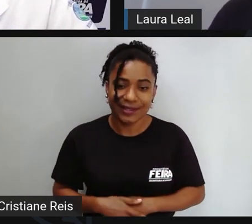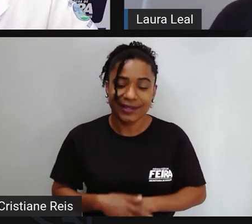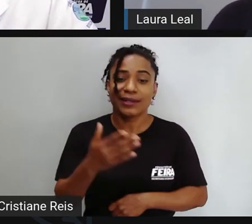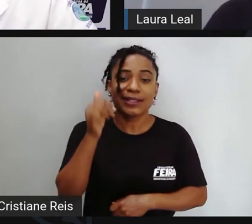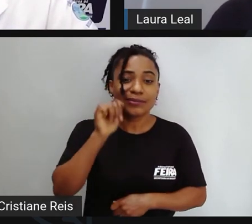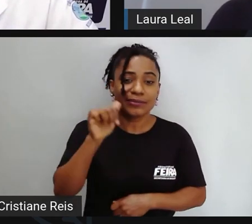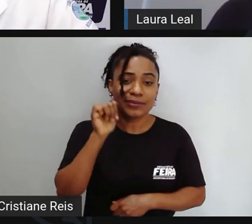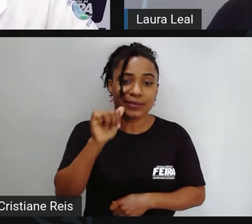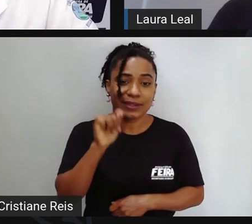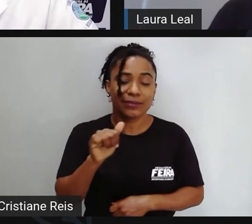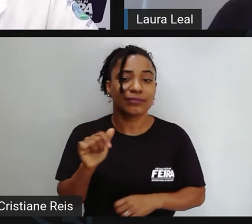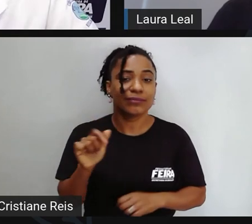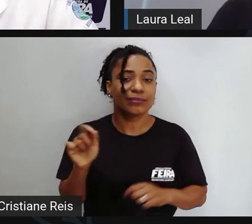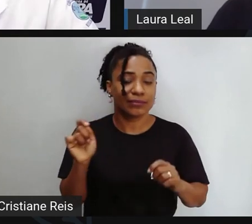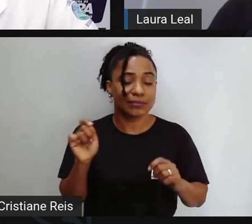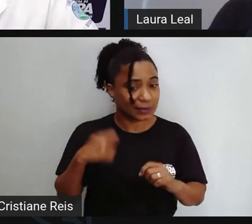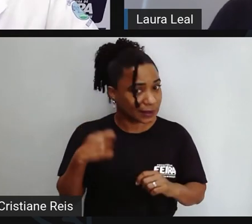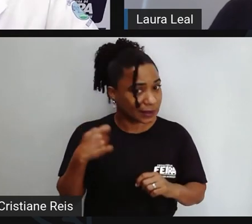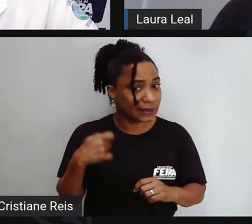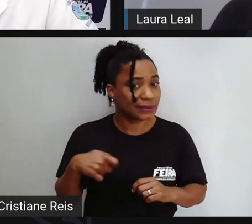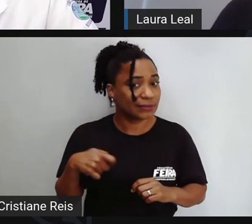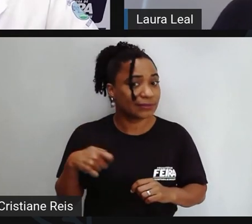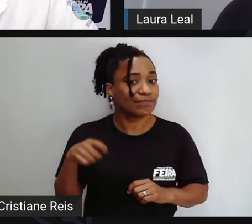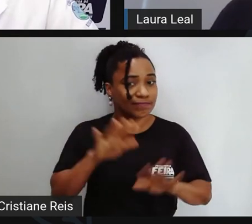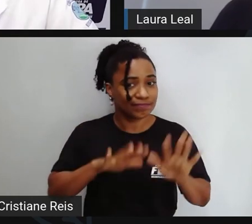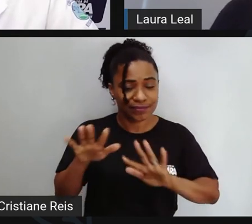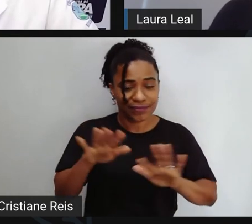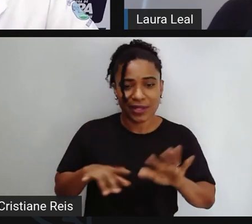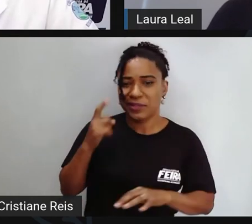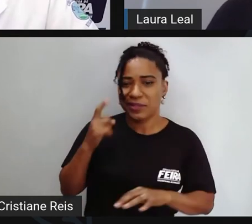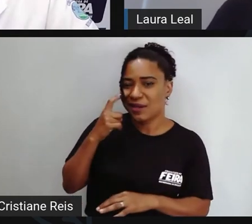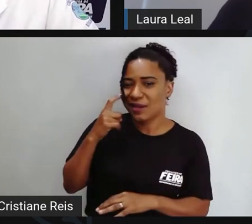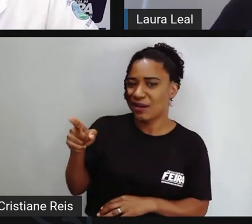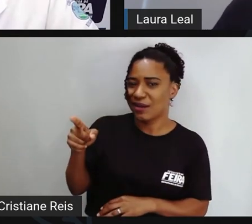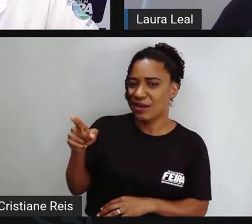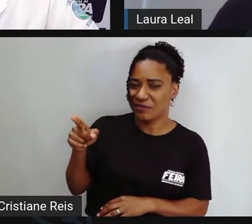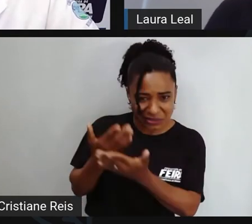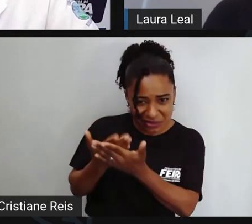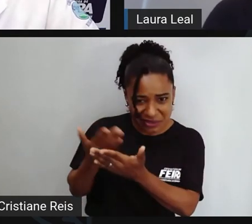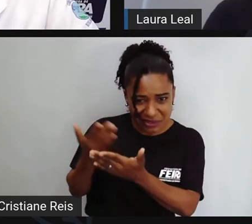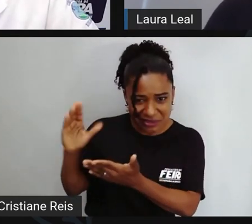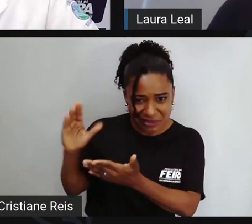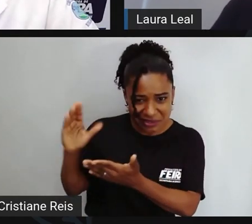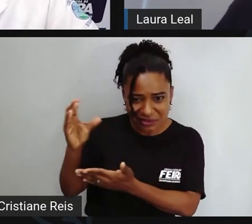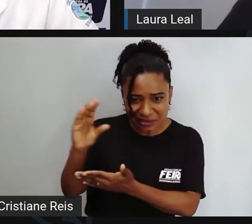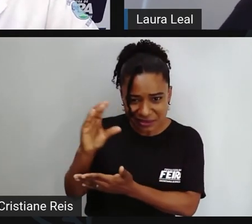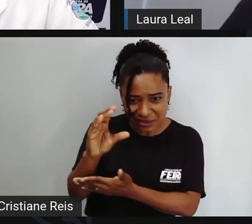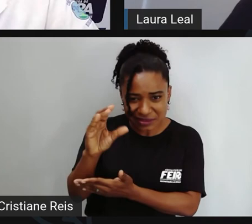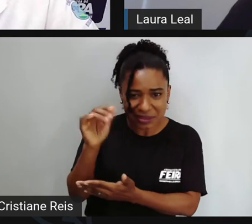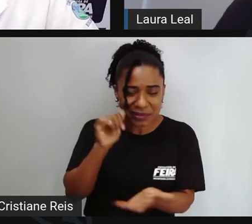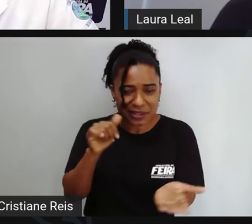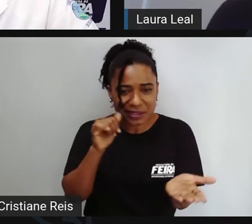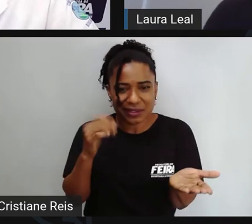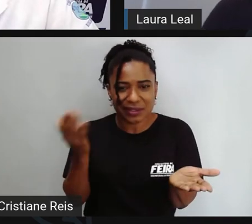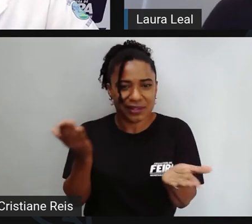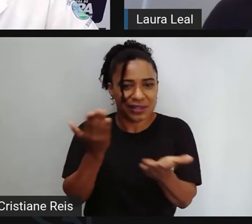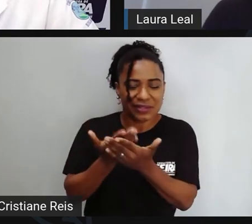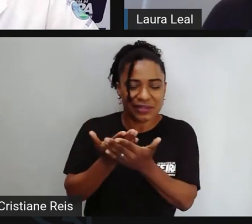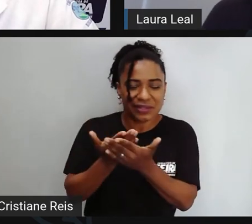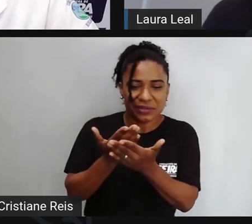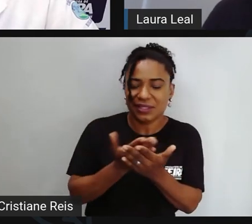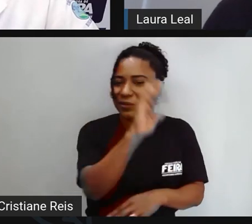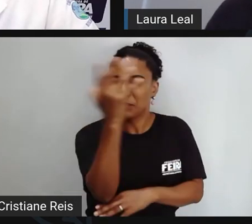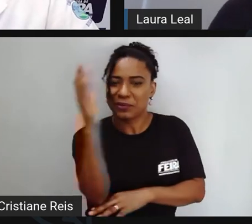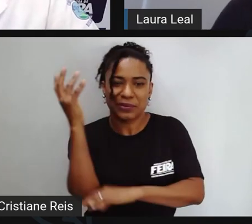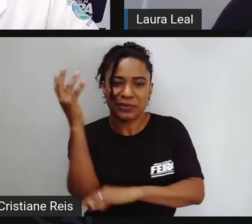vão ter que prestar atenção a pessoas que vão dizer que aquilo não é para você, né? Ah, e uma menina que vai ficar no mato, que vai